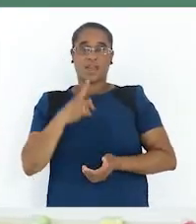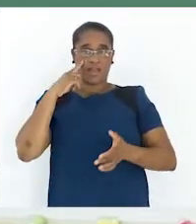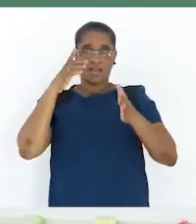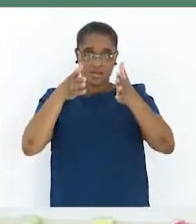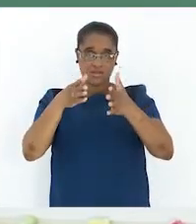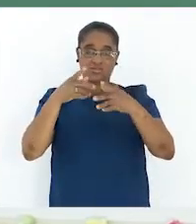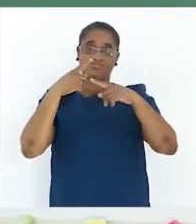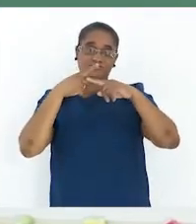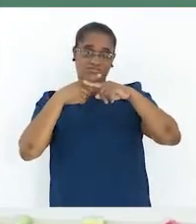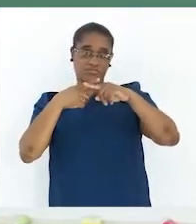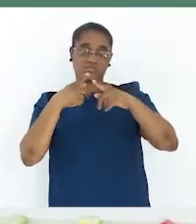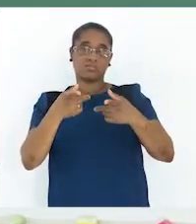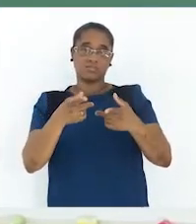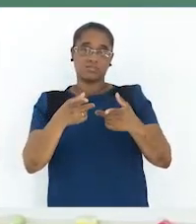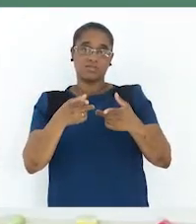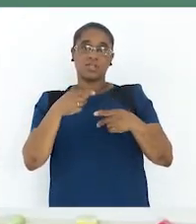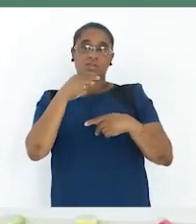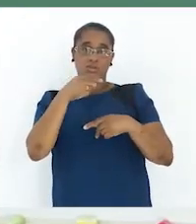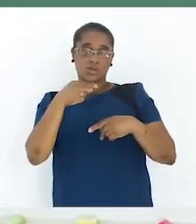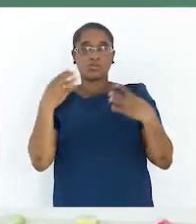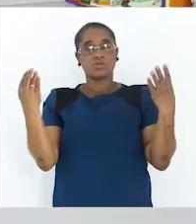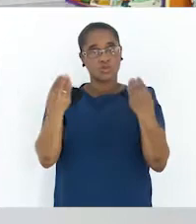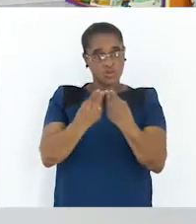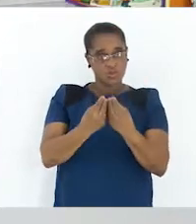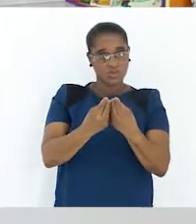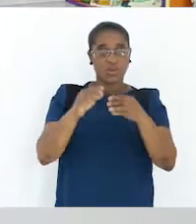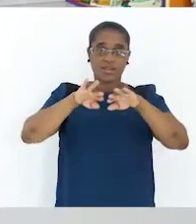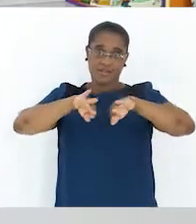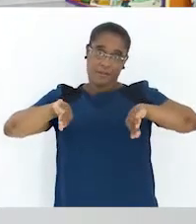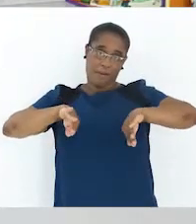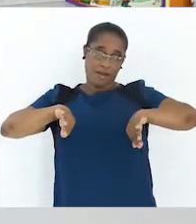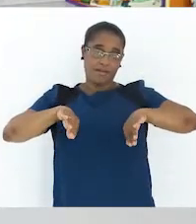multiplicação multiplicação e subtração juntas, separar